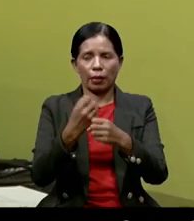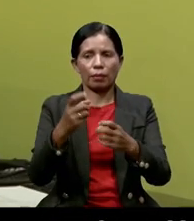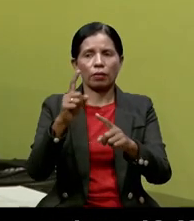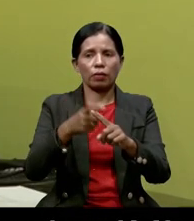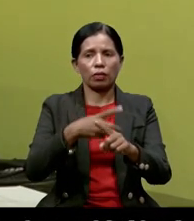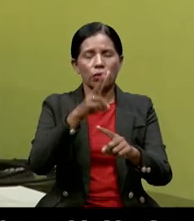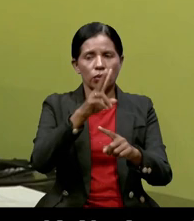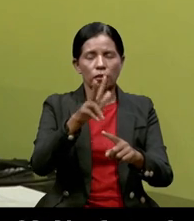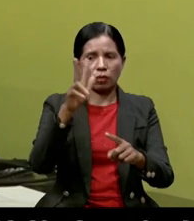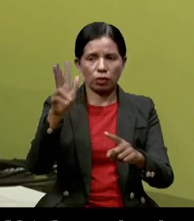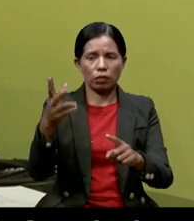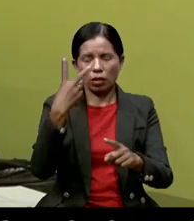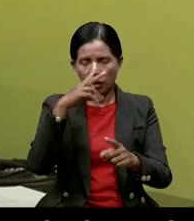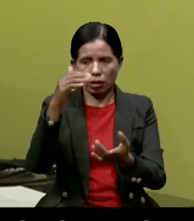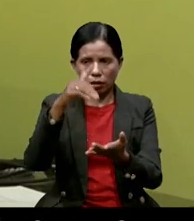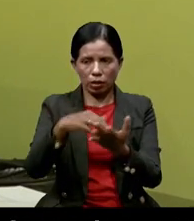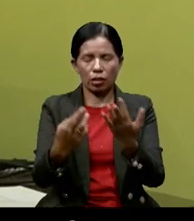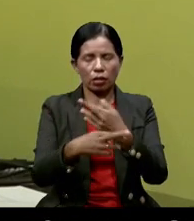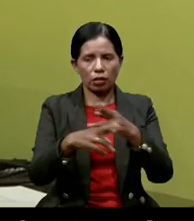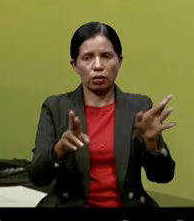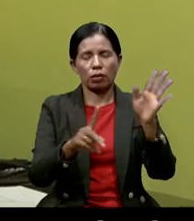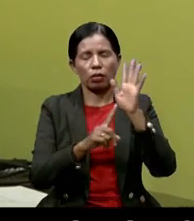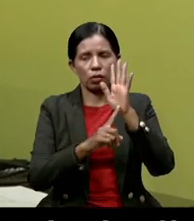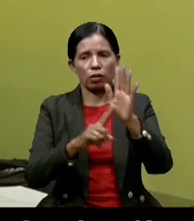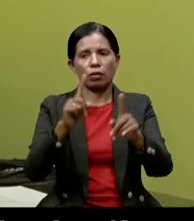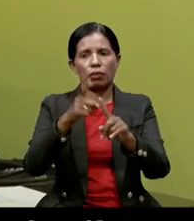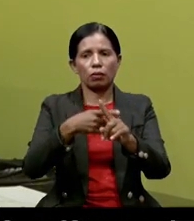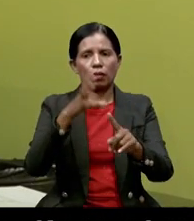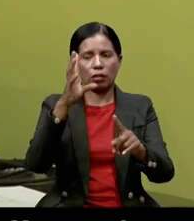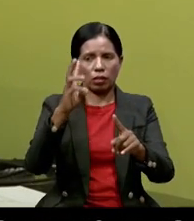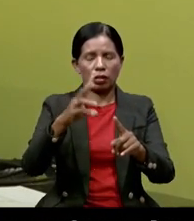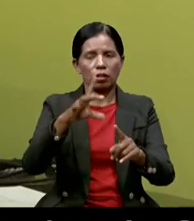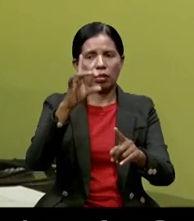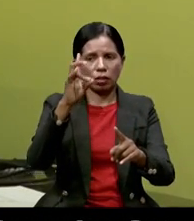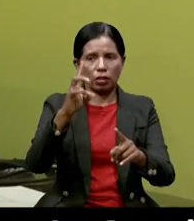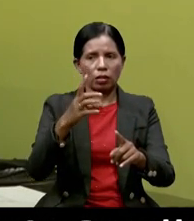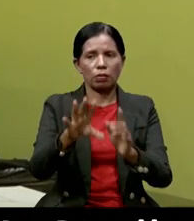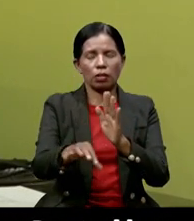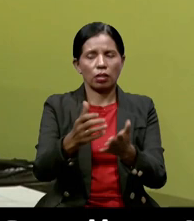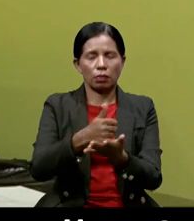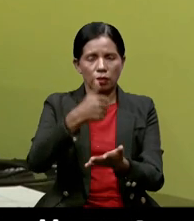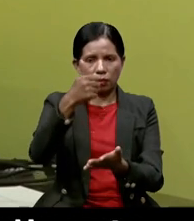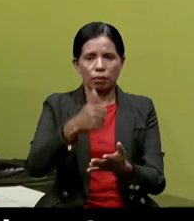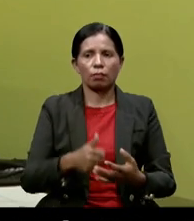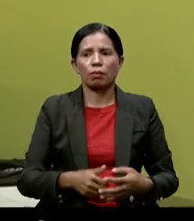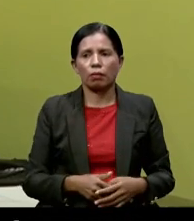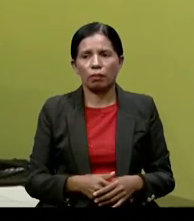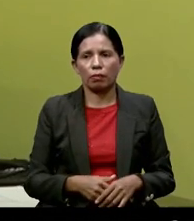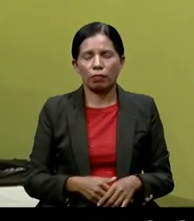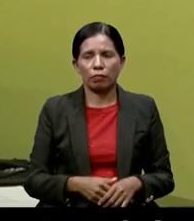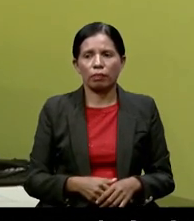rua fulan tol depois avaliação resultado fosa ene fulan nen hitu balete depois metan manana